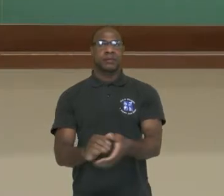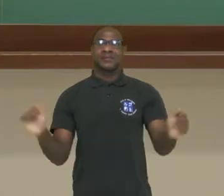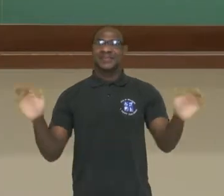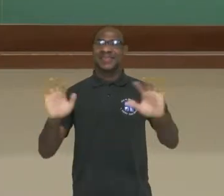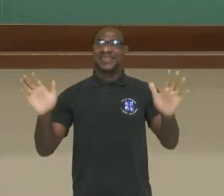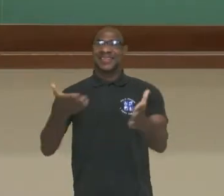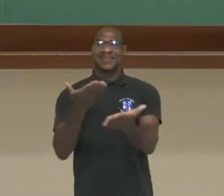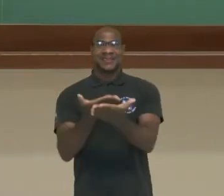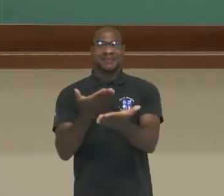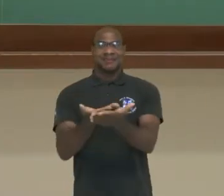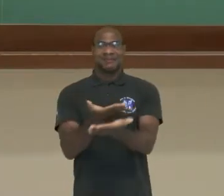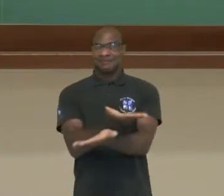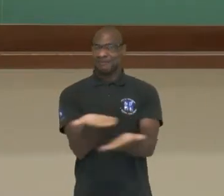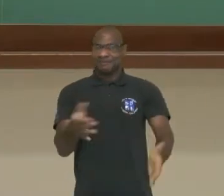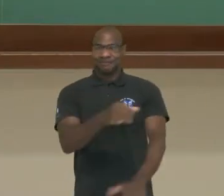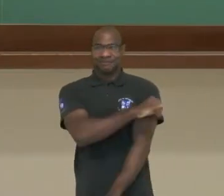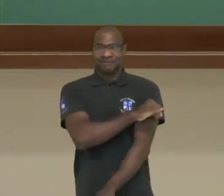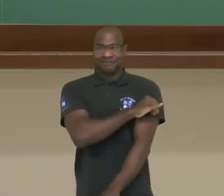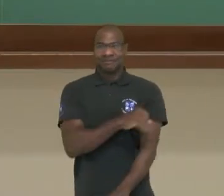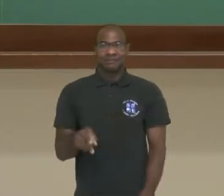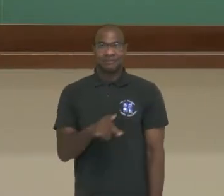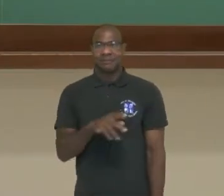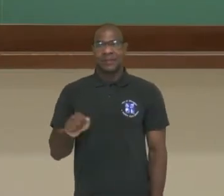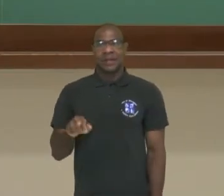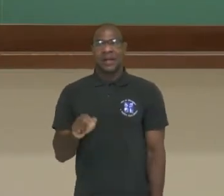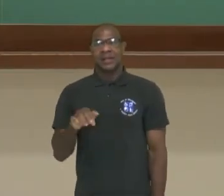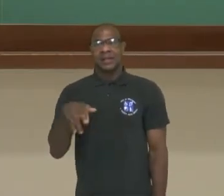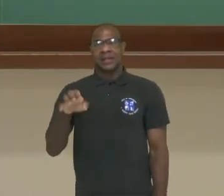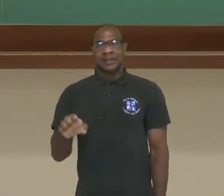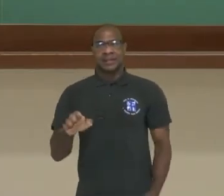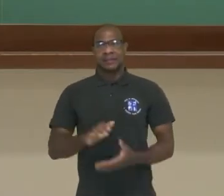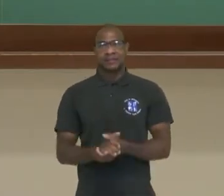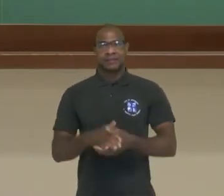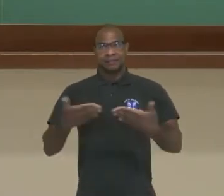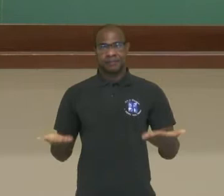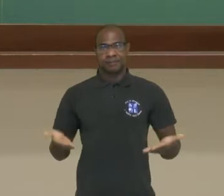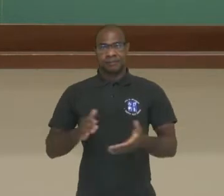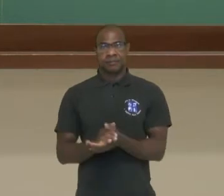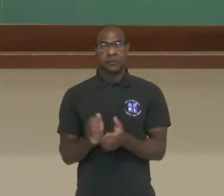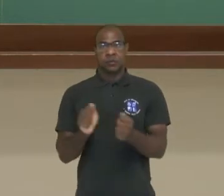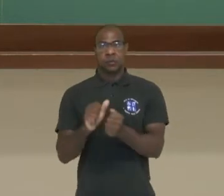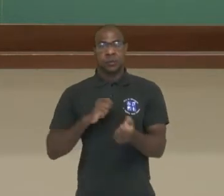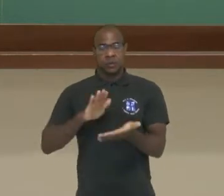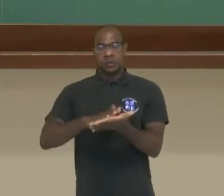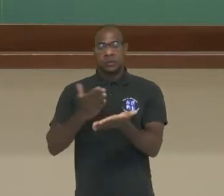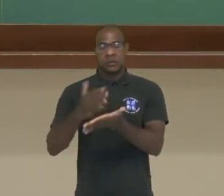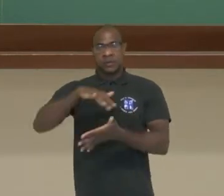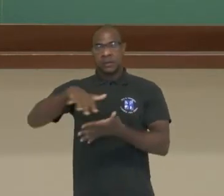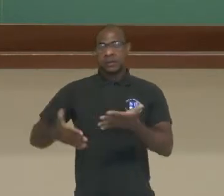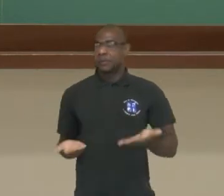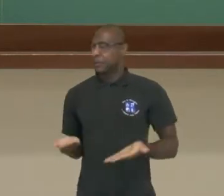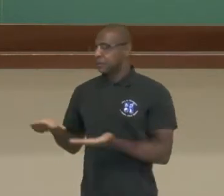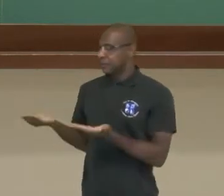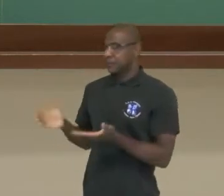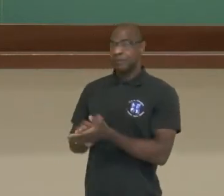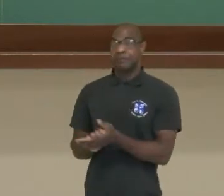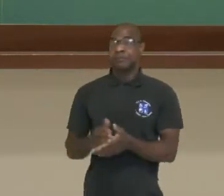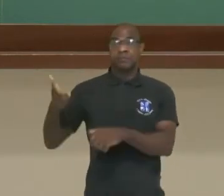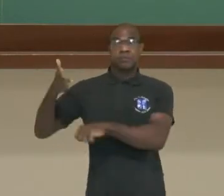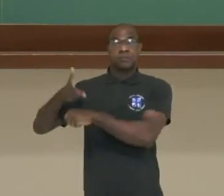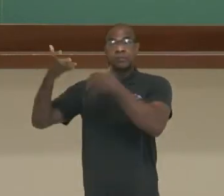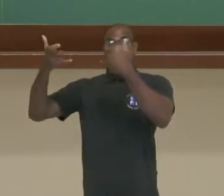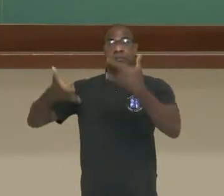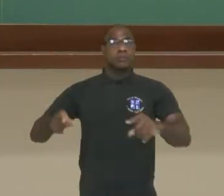Olá, estudantes do 9º ano, eu sou a professora Ariane Lopes, conosco o nosso intérprete Val. E neste vídeo vamos falar